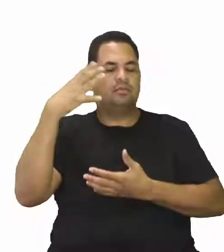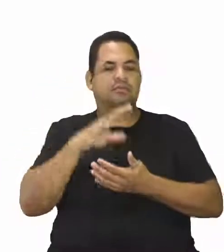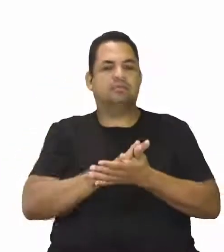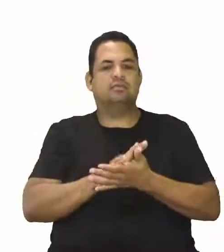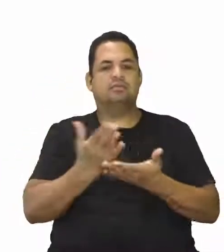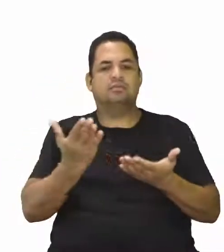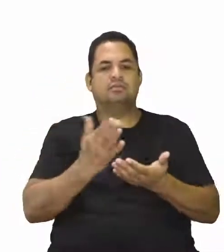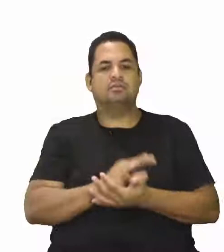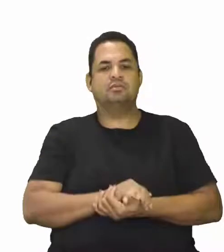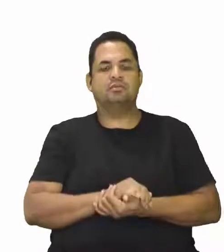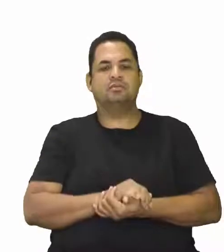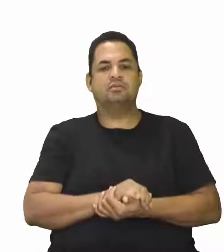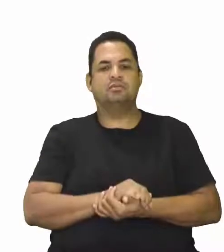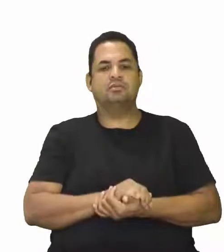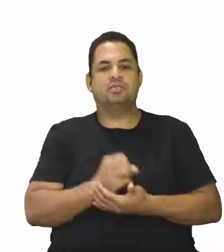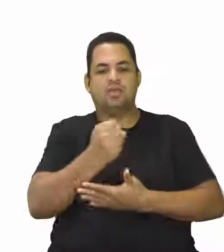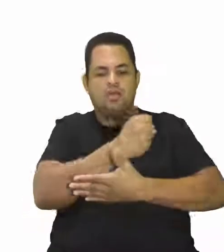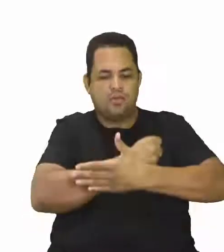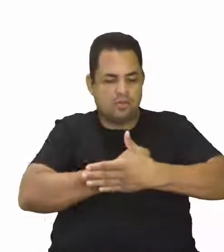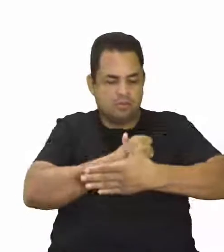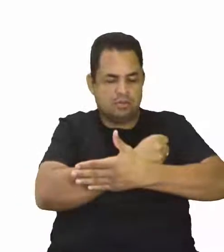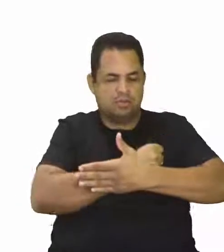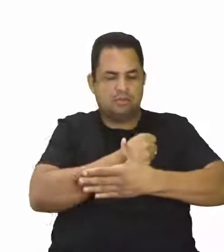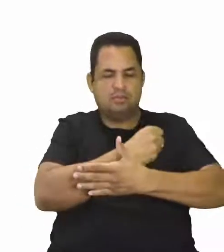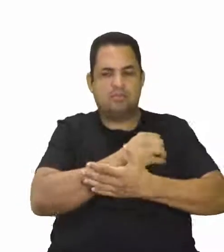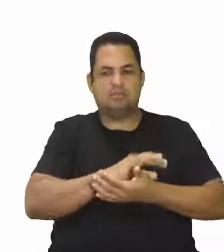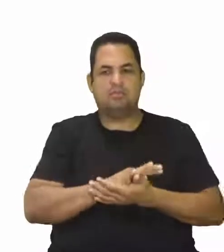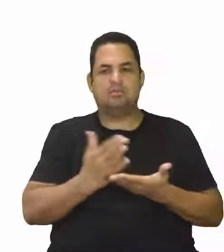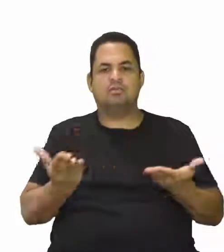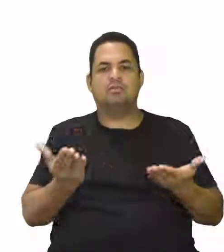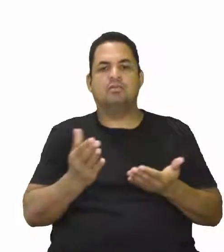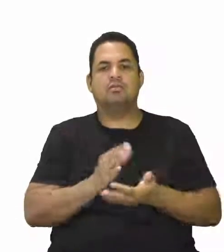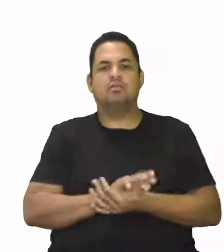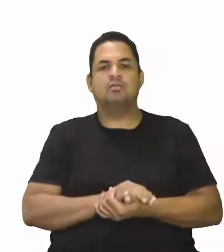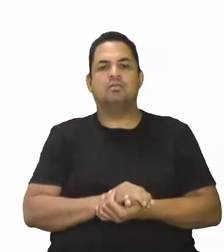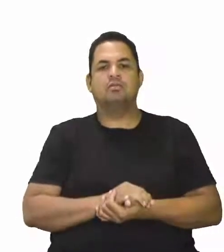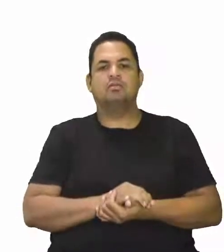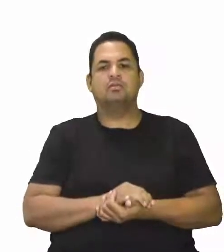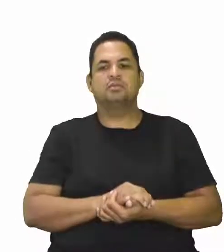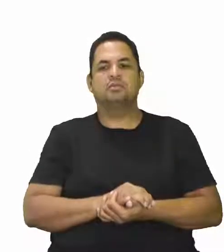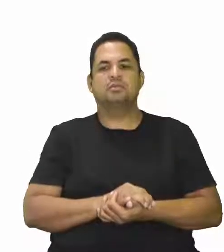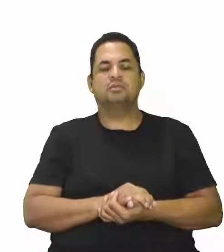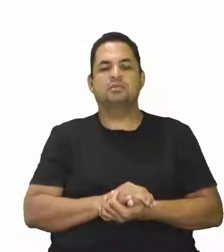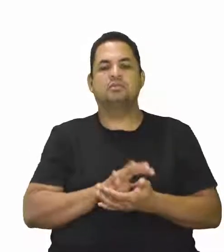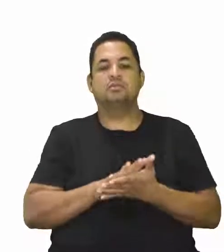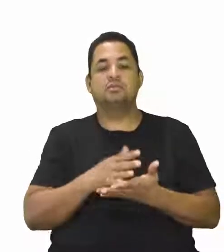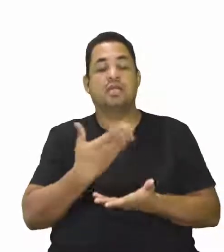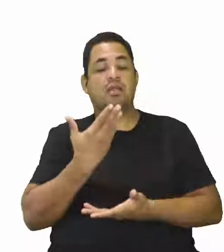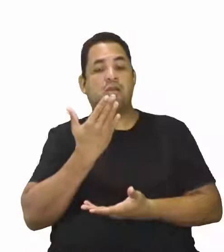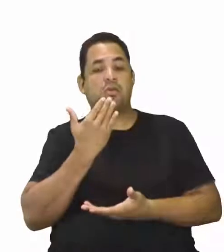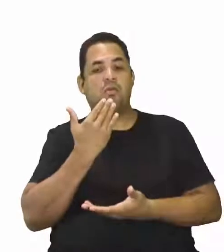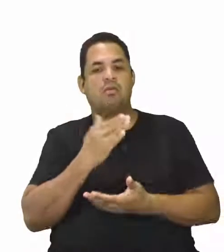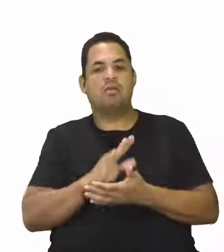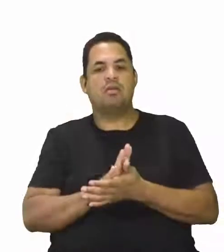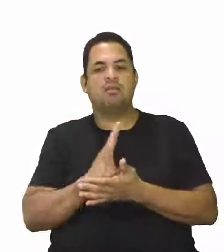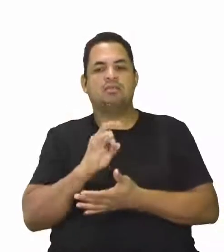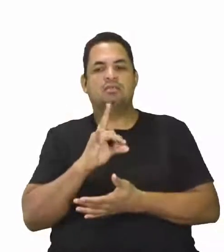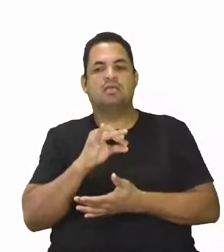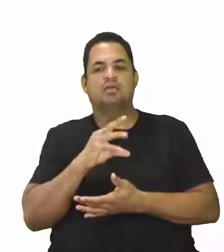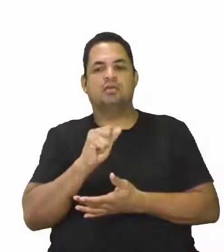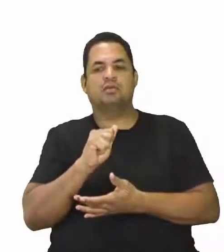na culinária. Quem não conhece ou quem já não comeu por aí a famosa